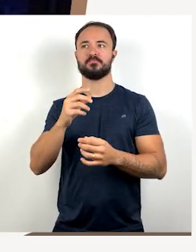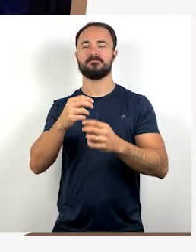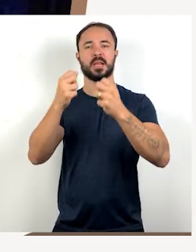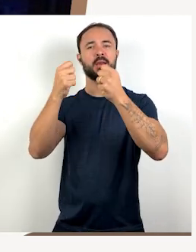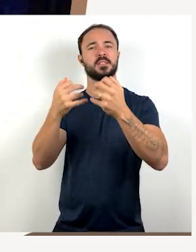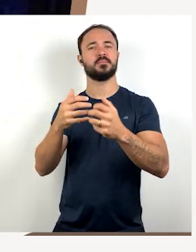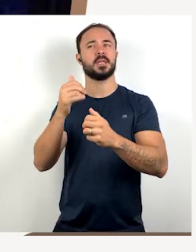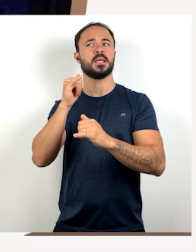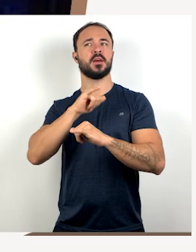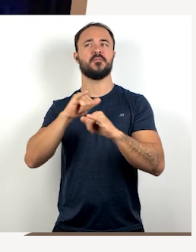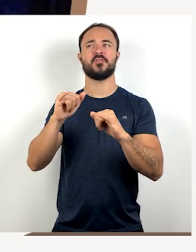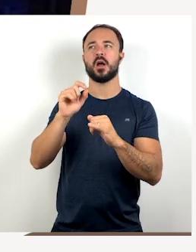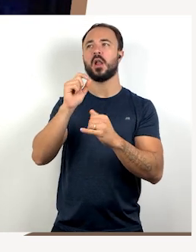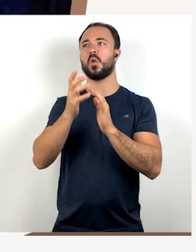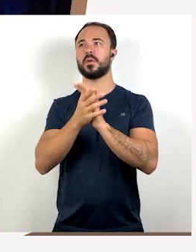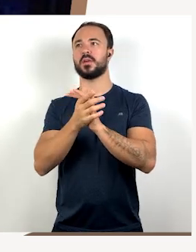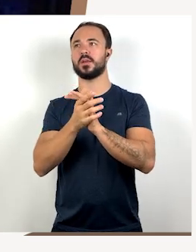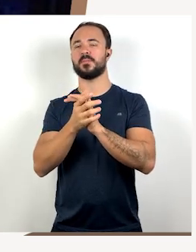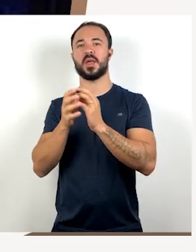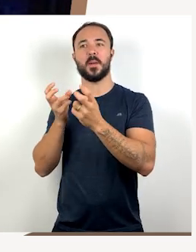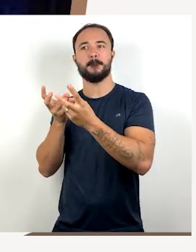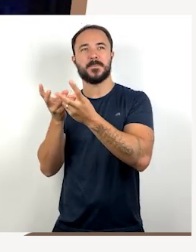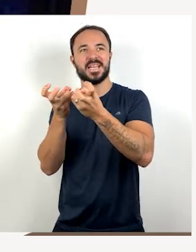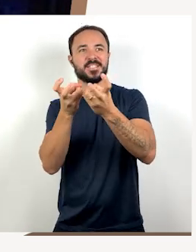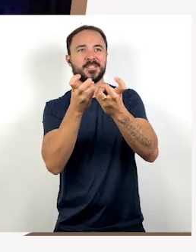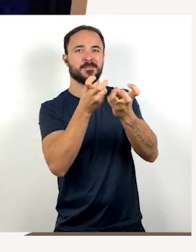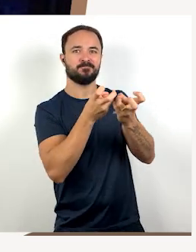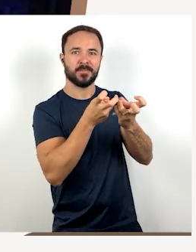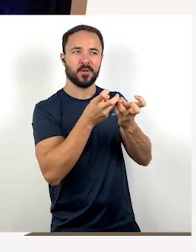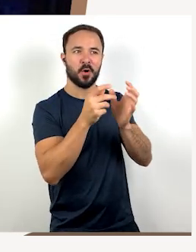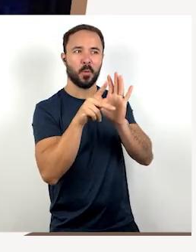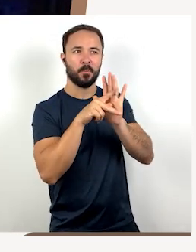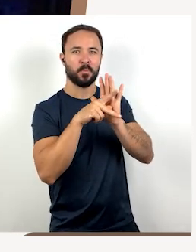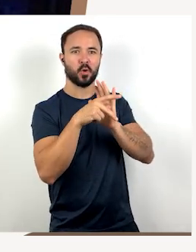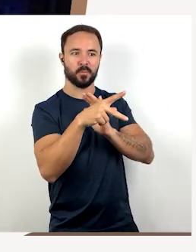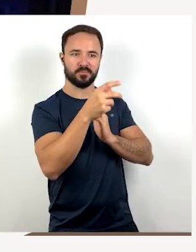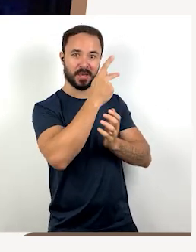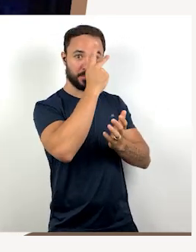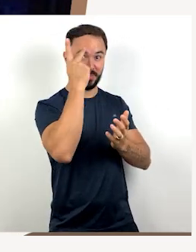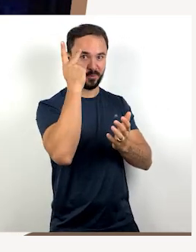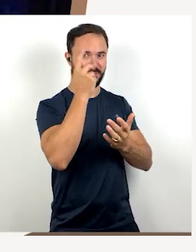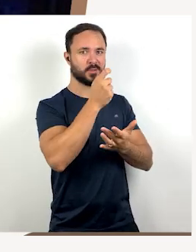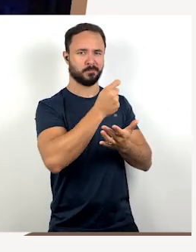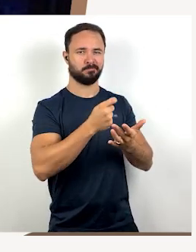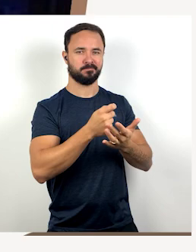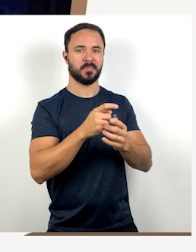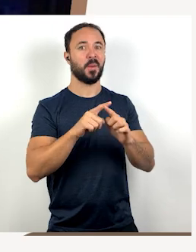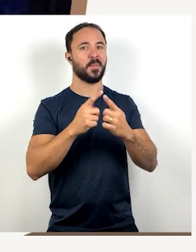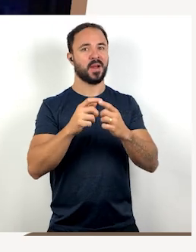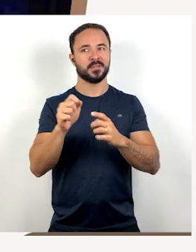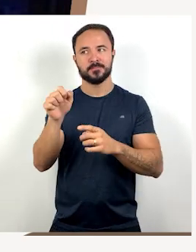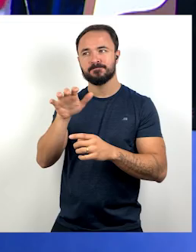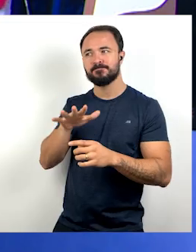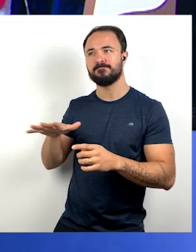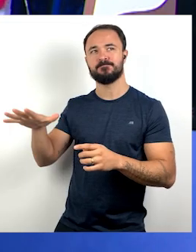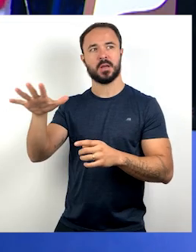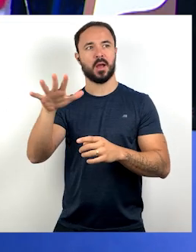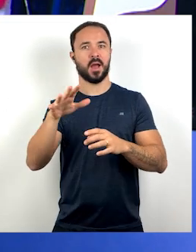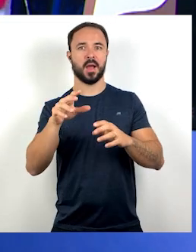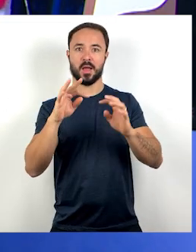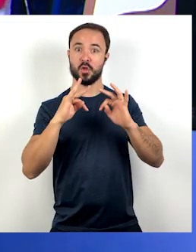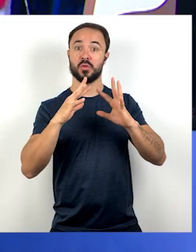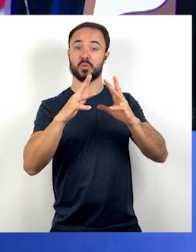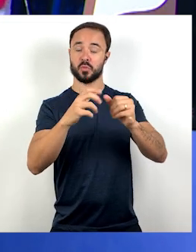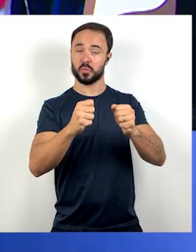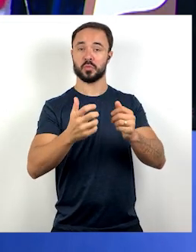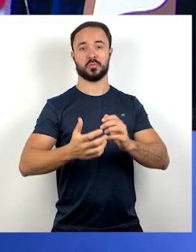da percepção de uma pessoa, da própria vida, mas também da realidade à sua volta. Esse livro